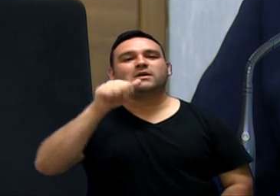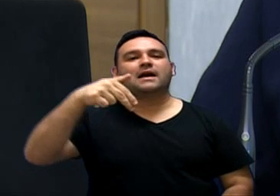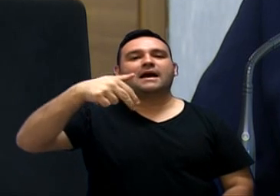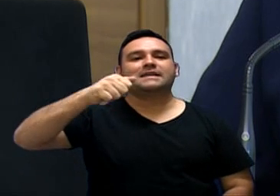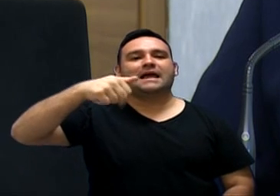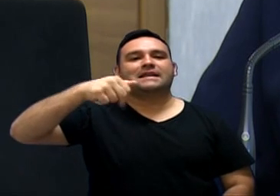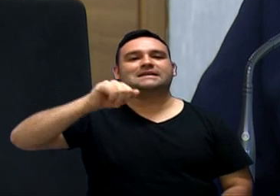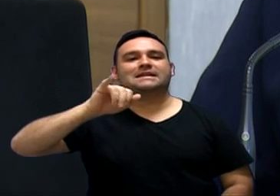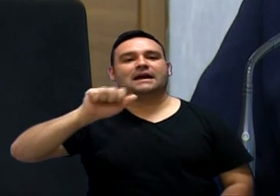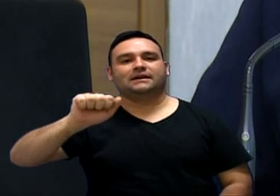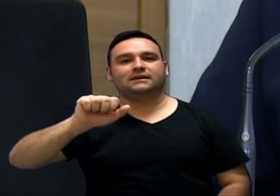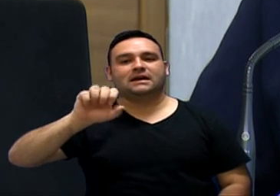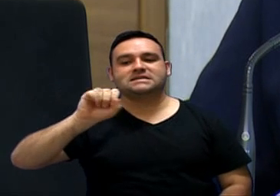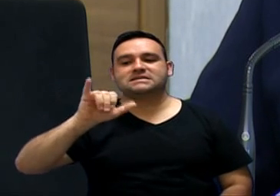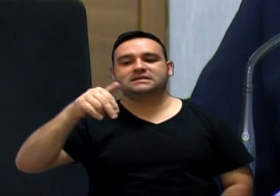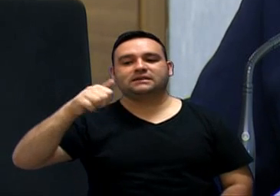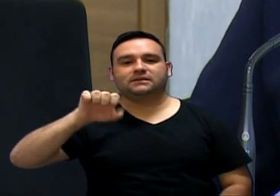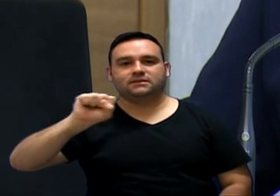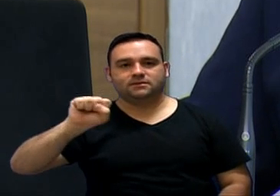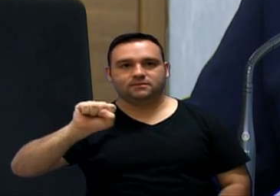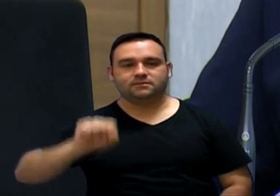Nanaia Simas,